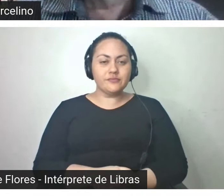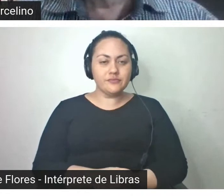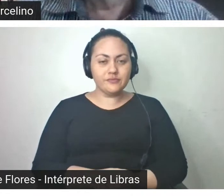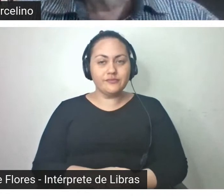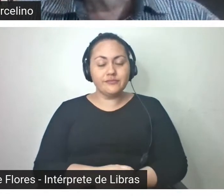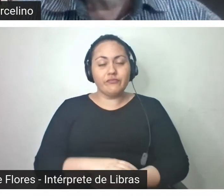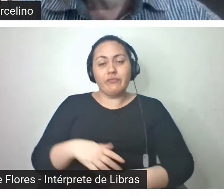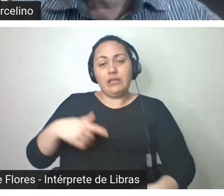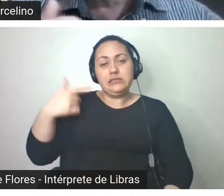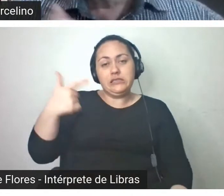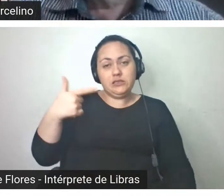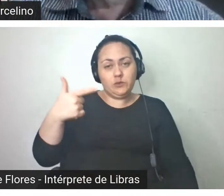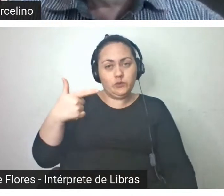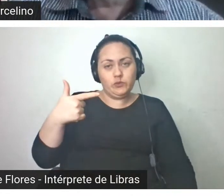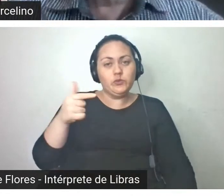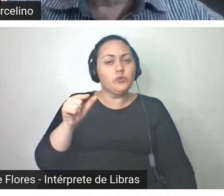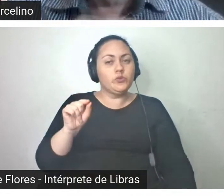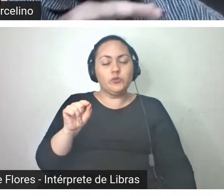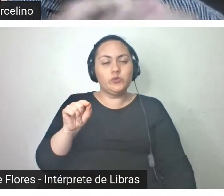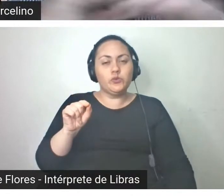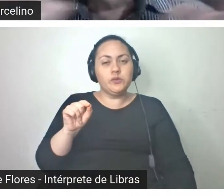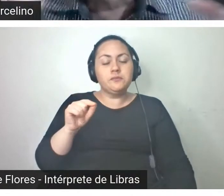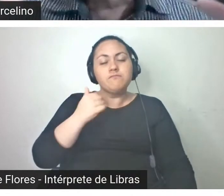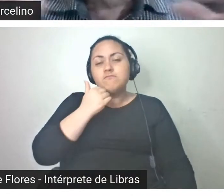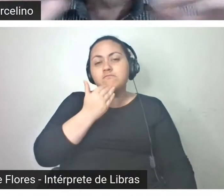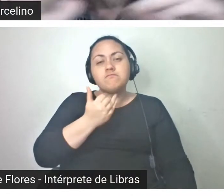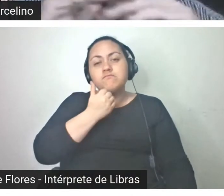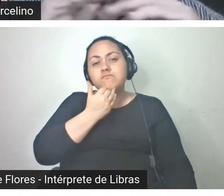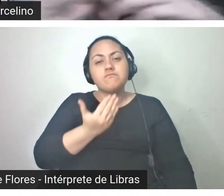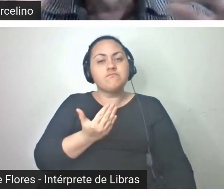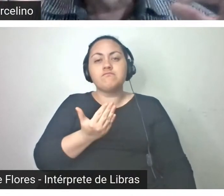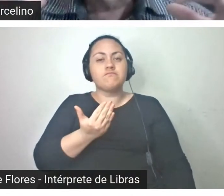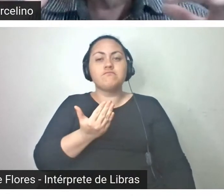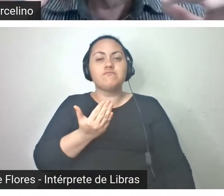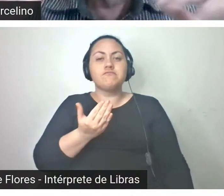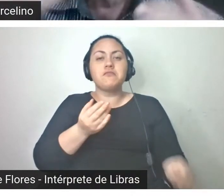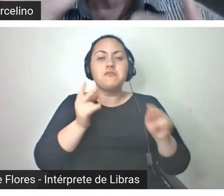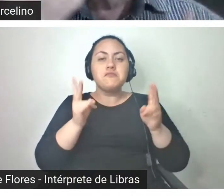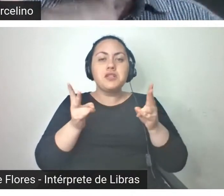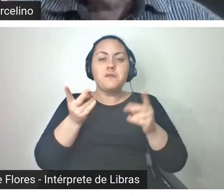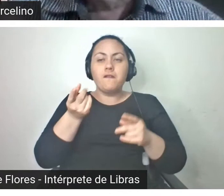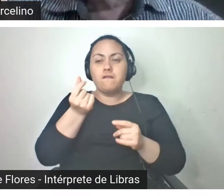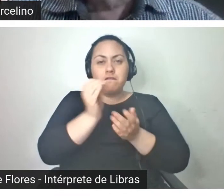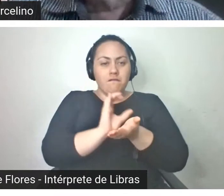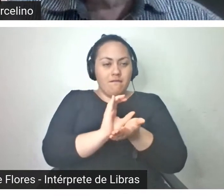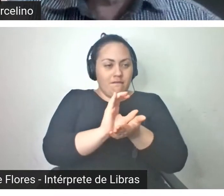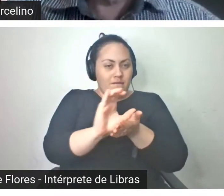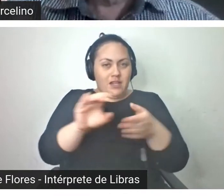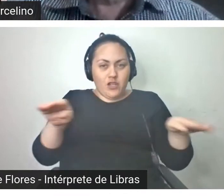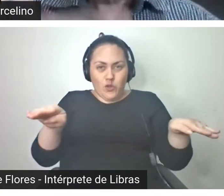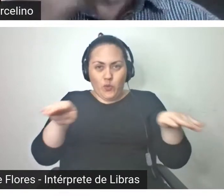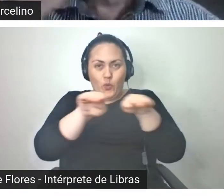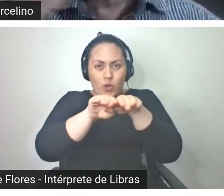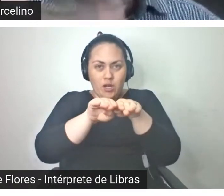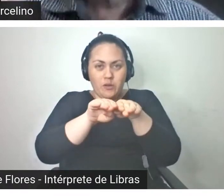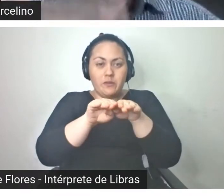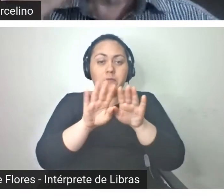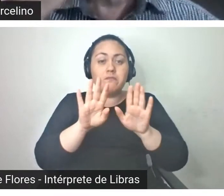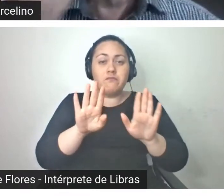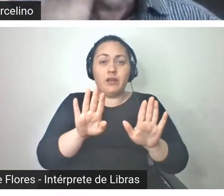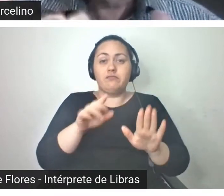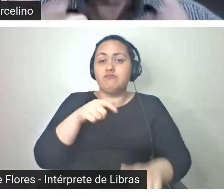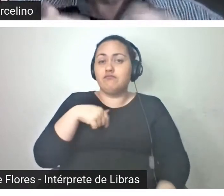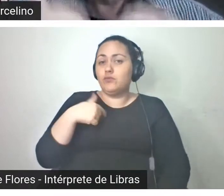segunda questão é que não basta equalizar o gasto se eu não garantir um patamar básico